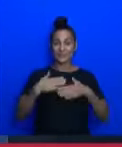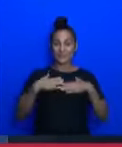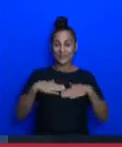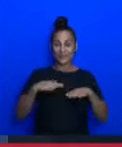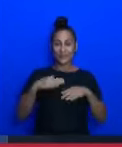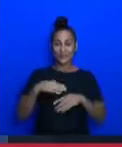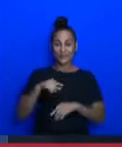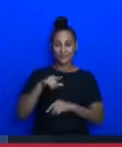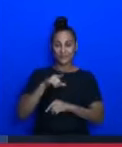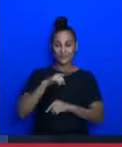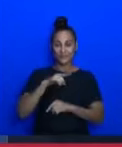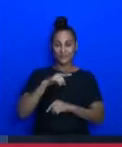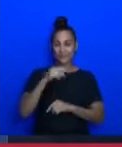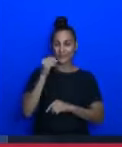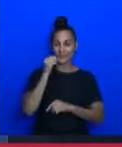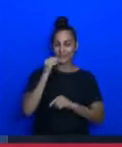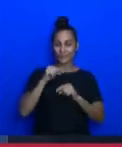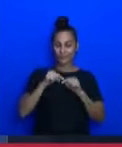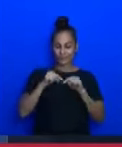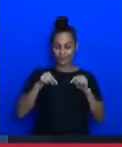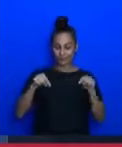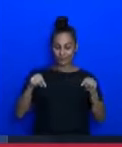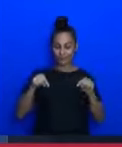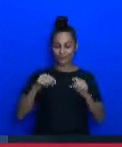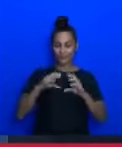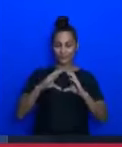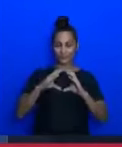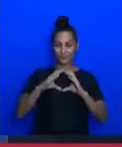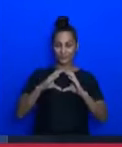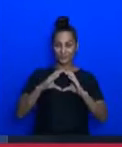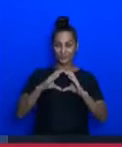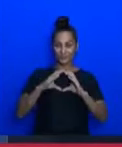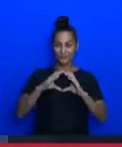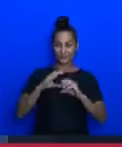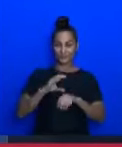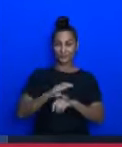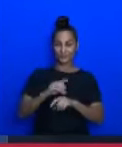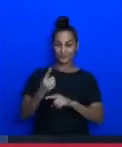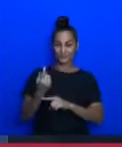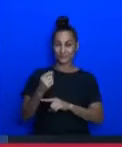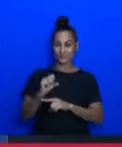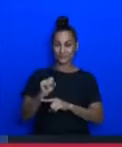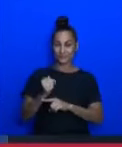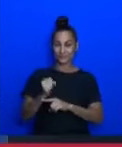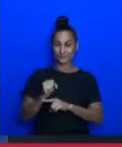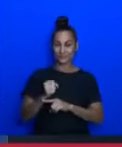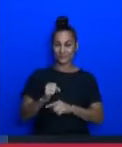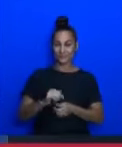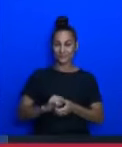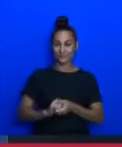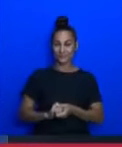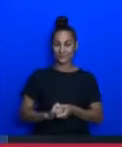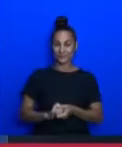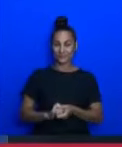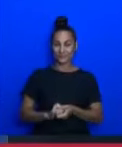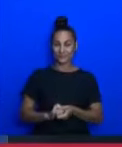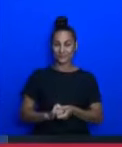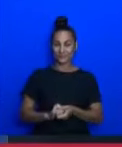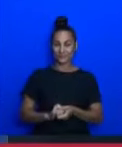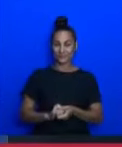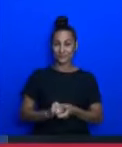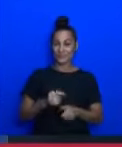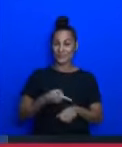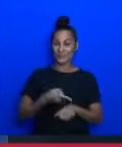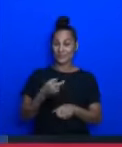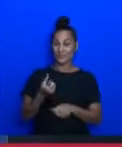Calma, você ainda tem chances. Mais um número na tela. Bola cinza, 18. Cinza número 18.